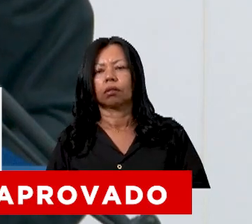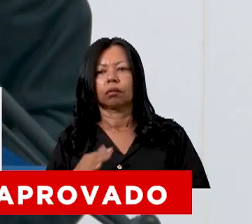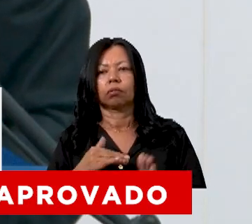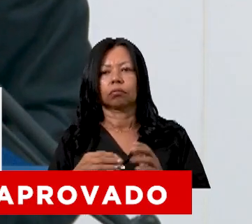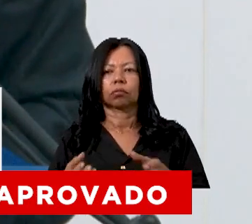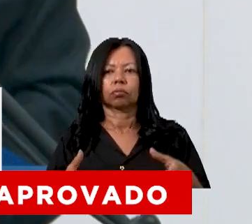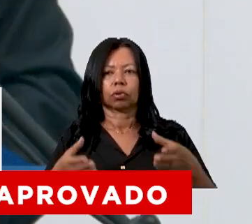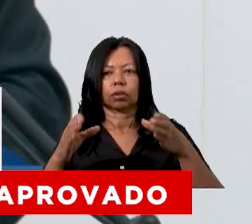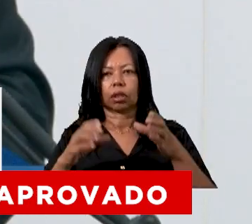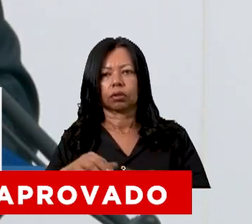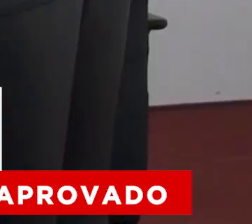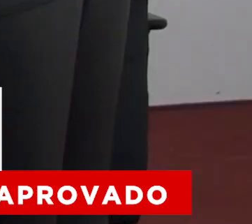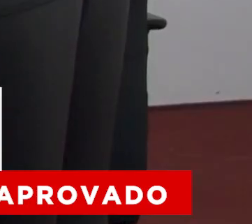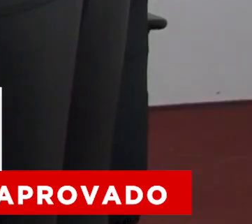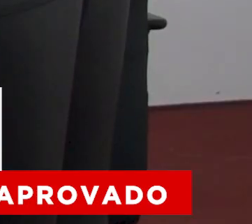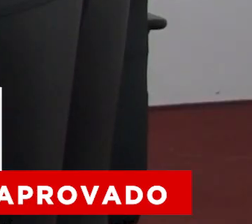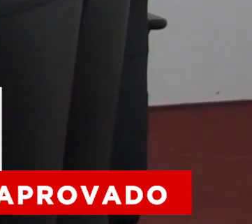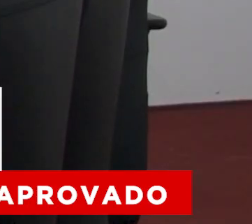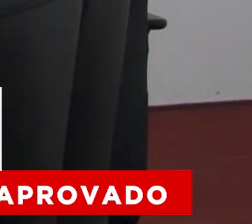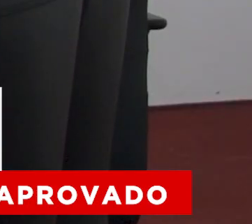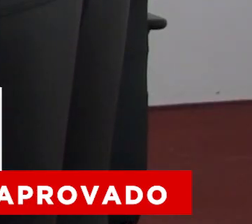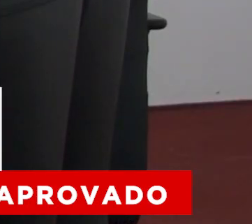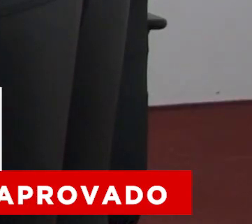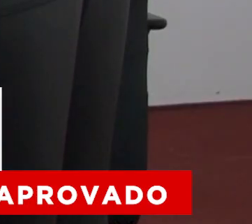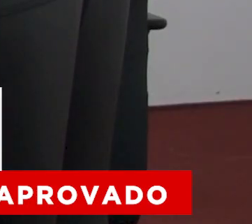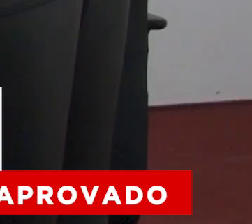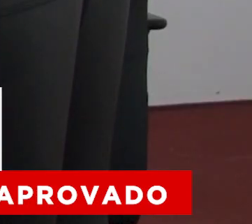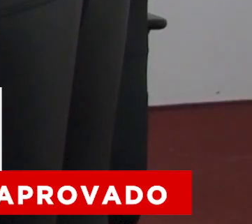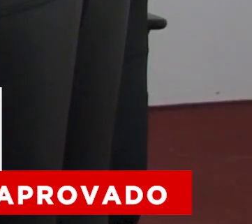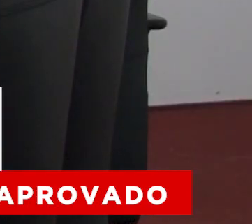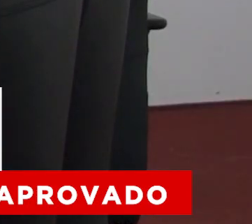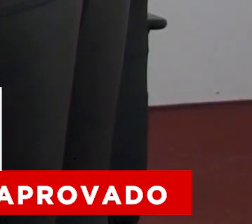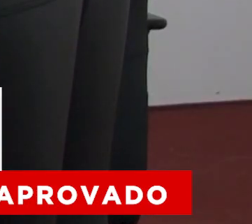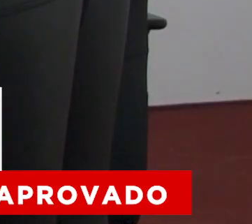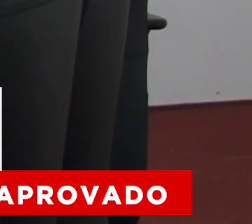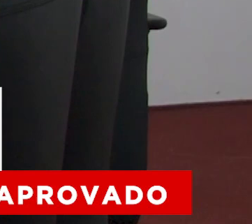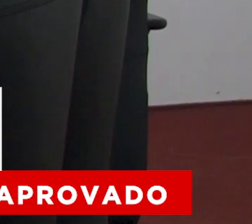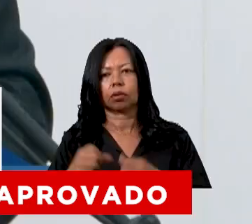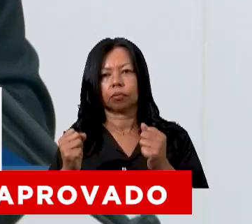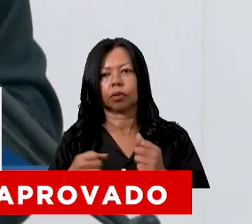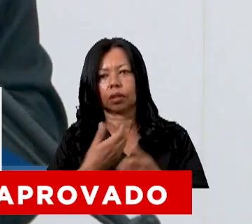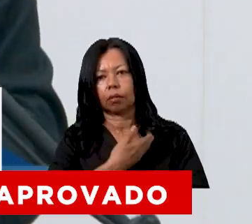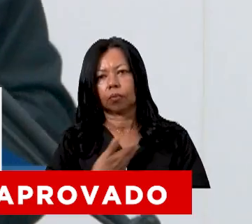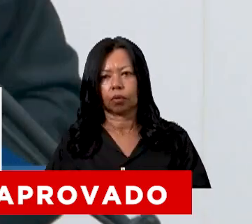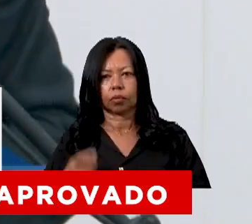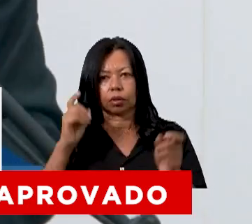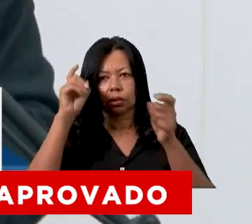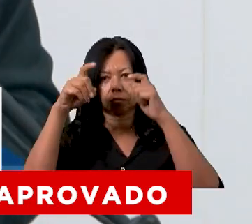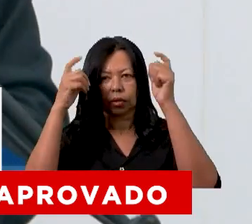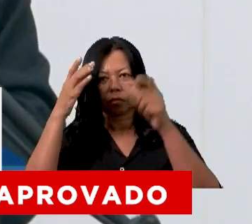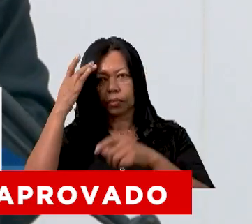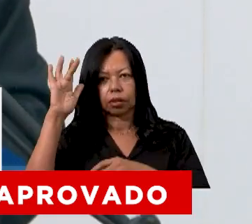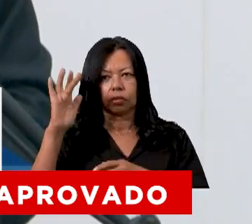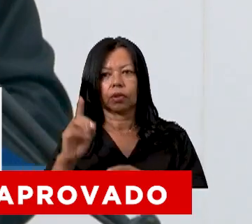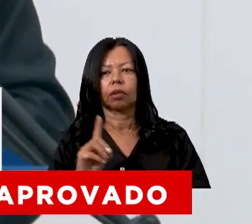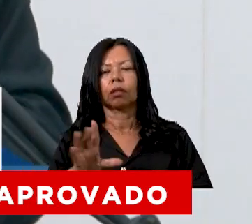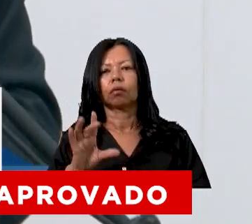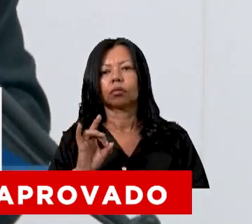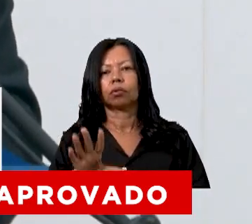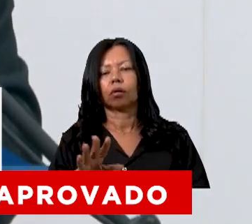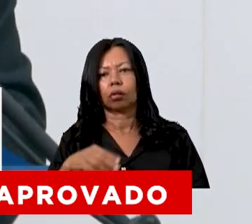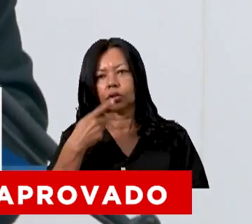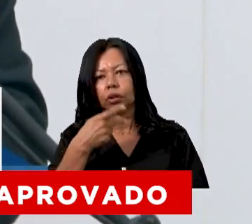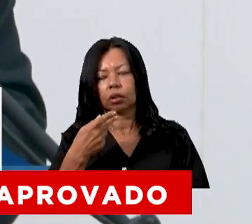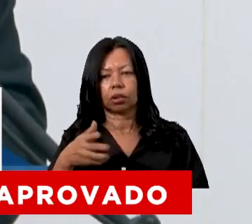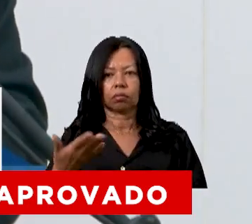os próprios públicos. Então é necessário que realmente o poder público tome para si essa preocupação e resolva. Não só diga